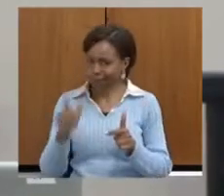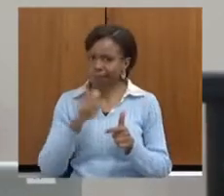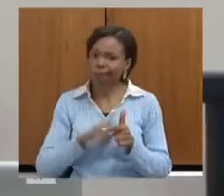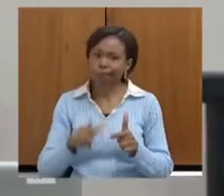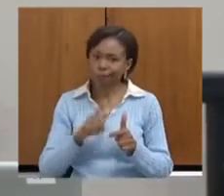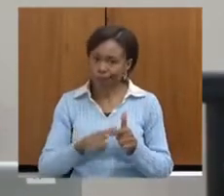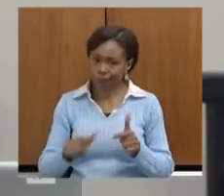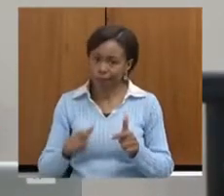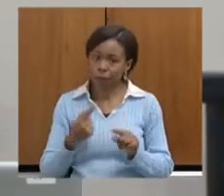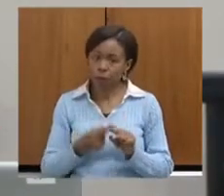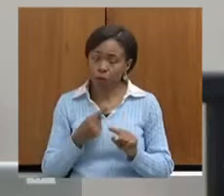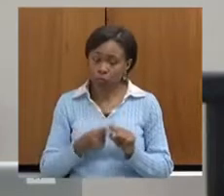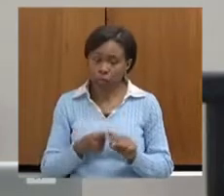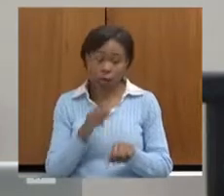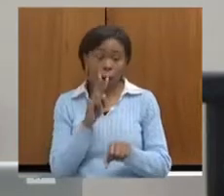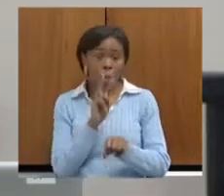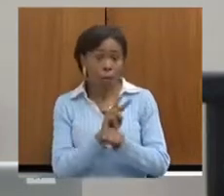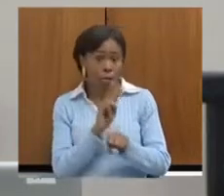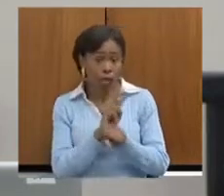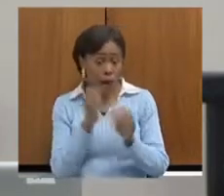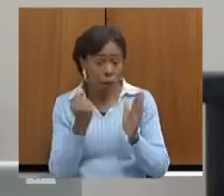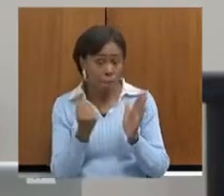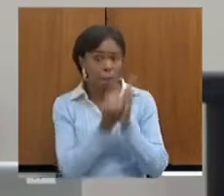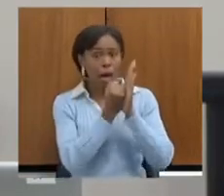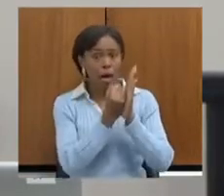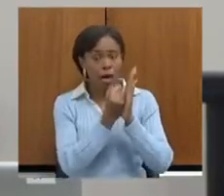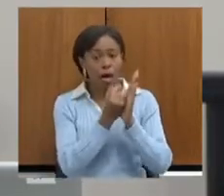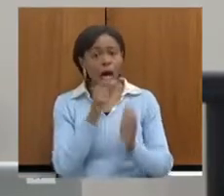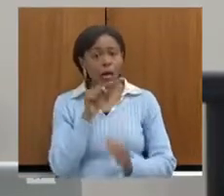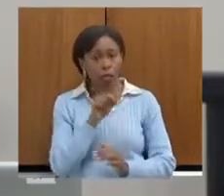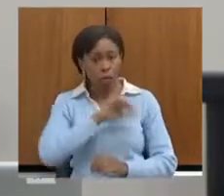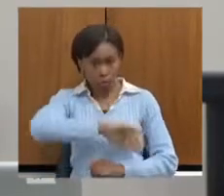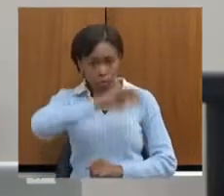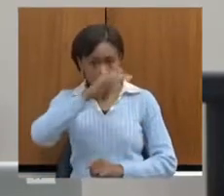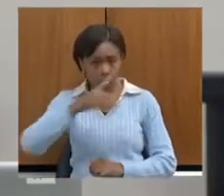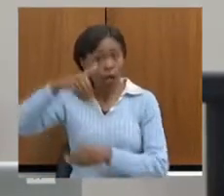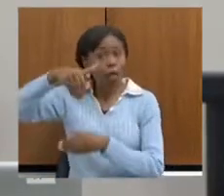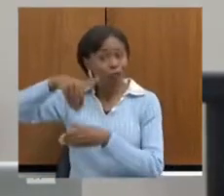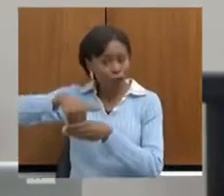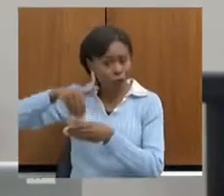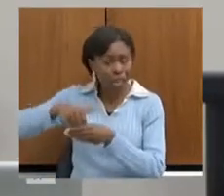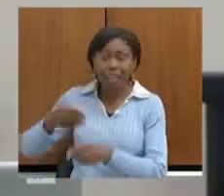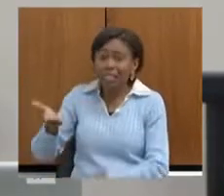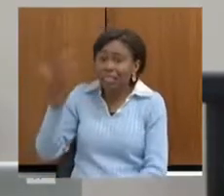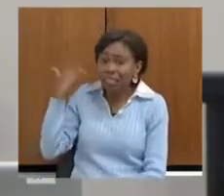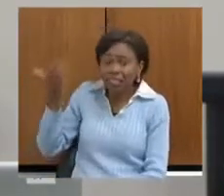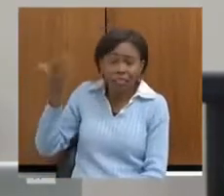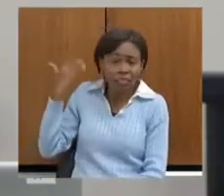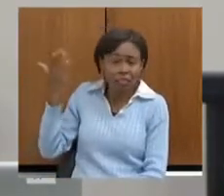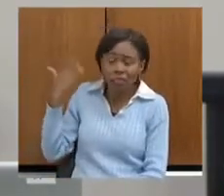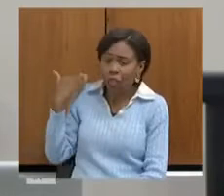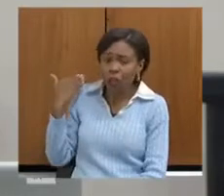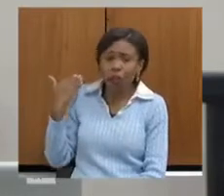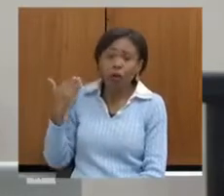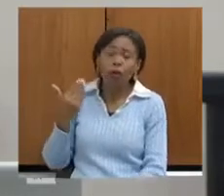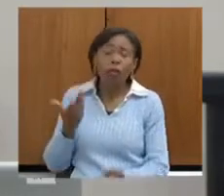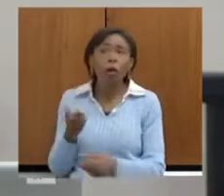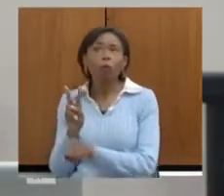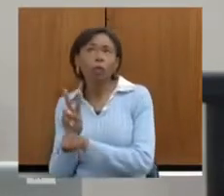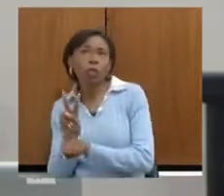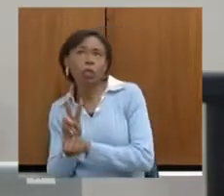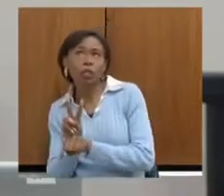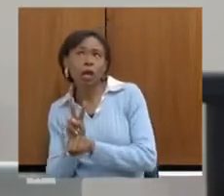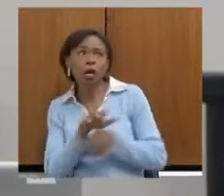tombamento da Serra do Curral já estava para ser votado decidido a mais o e entre protegei